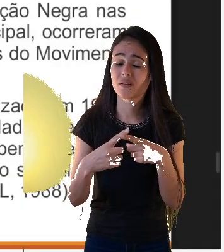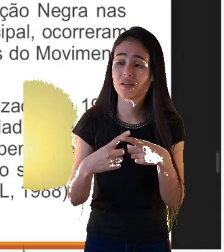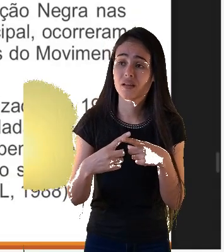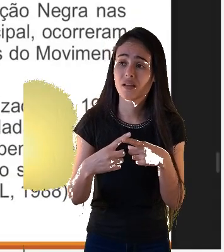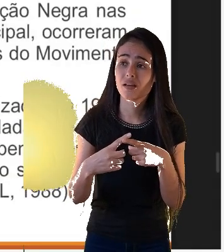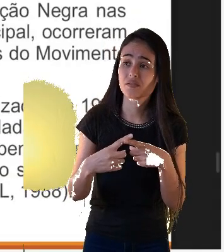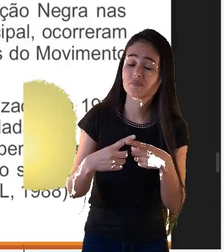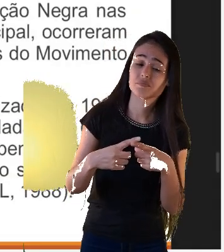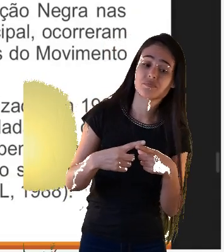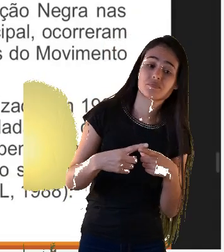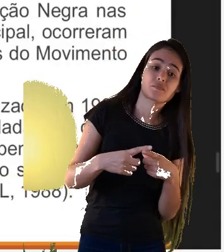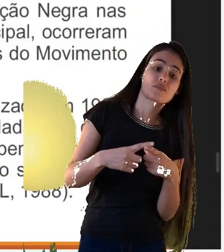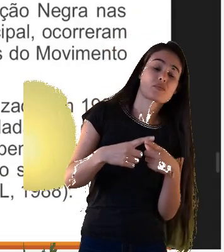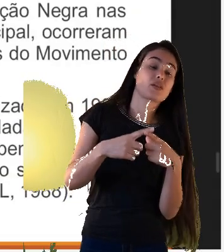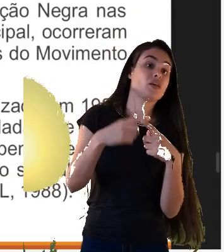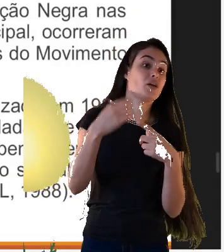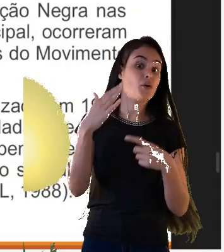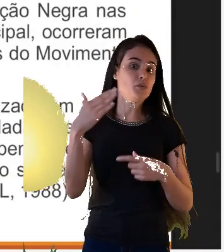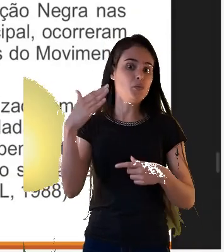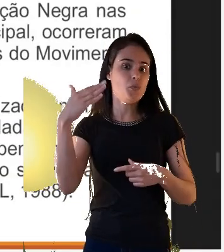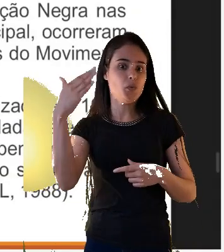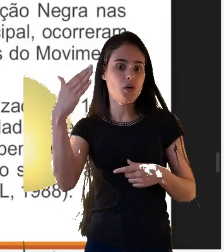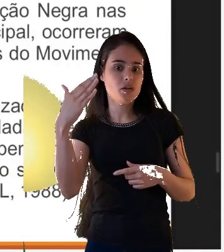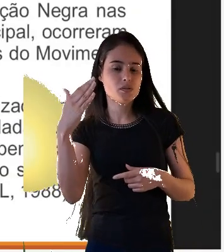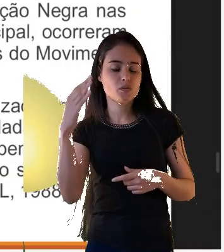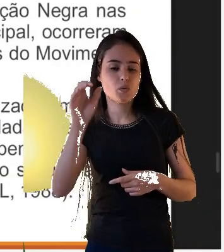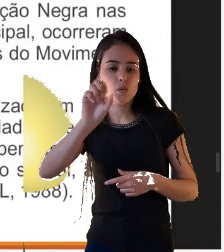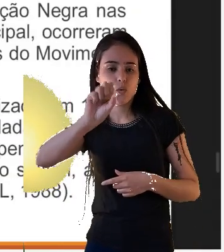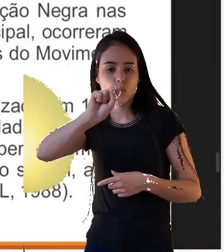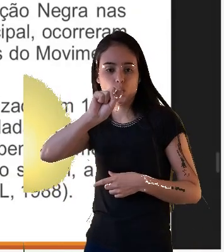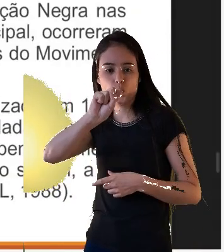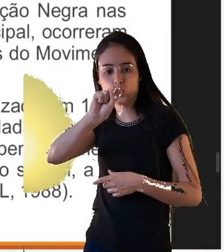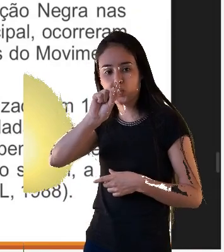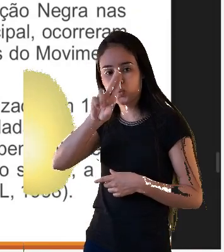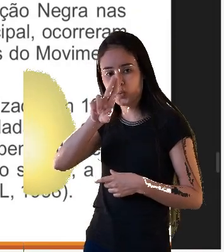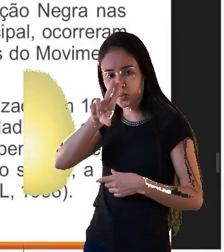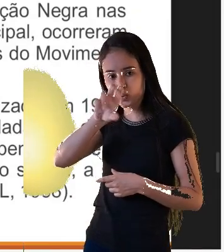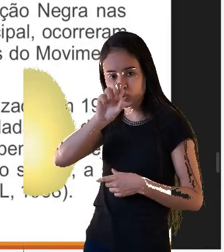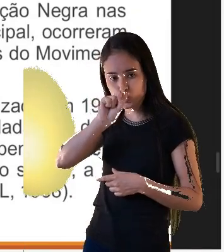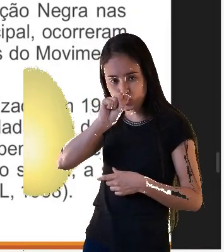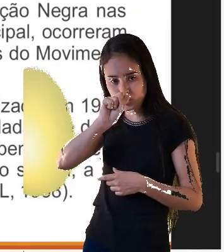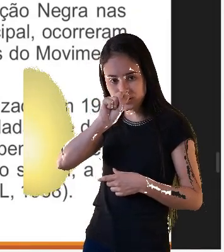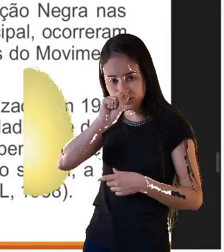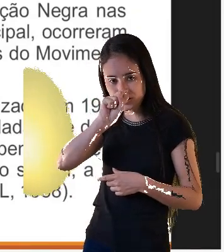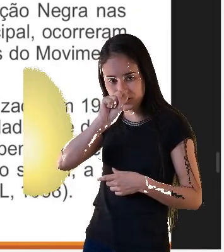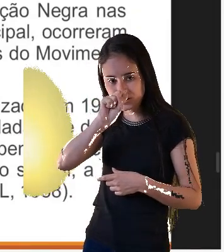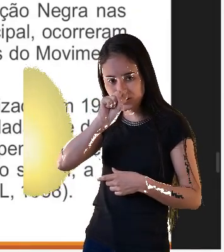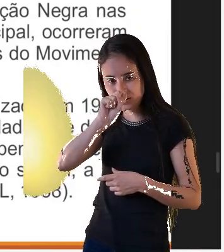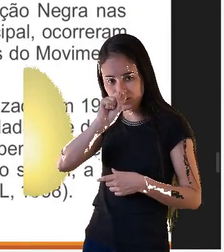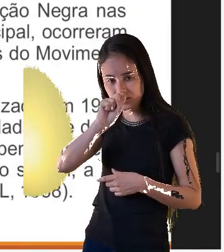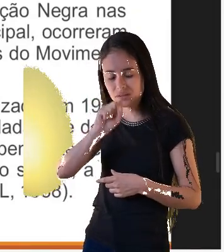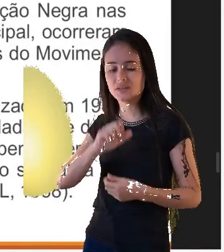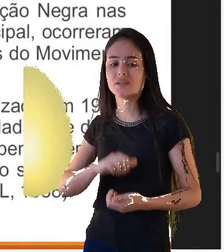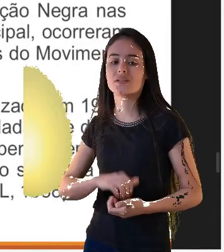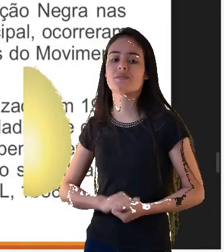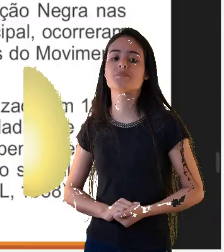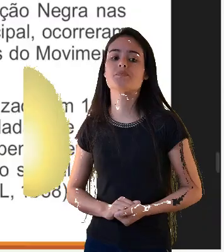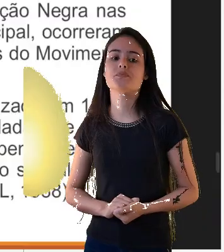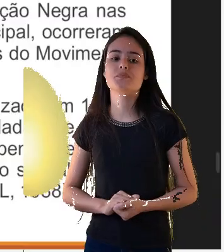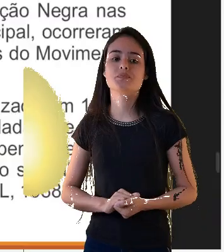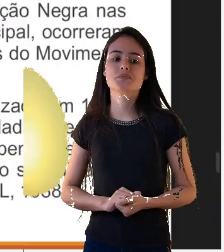foi muito importante, por exemplo, para a criação do SUS, né? O movimento negro esteve